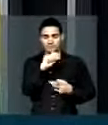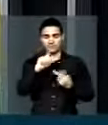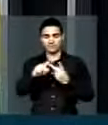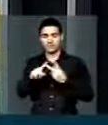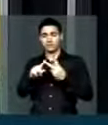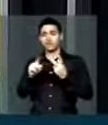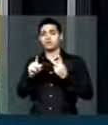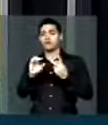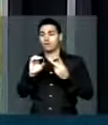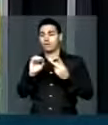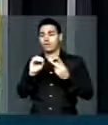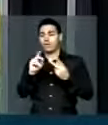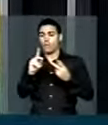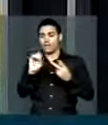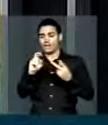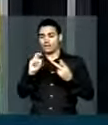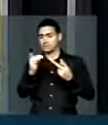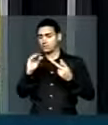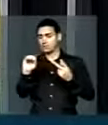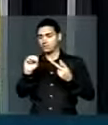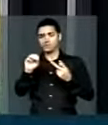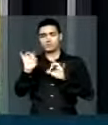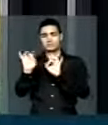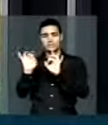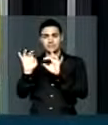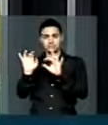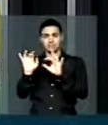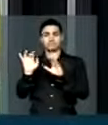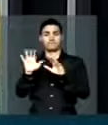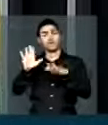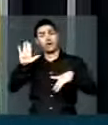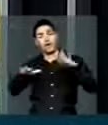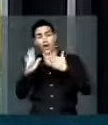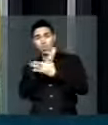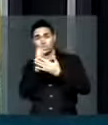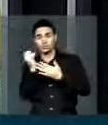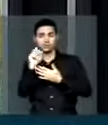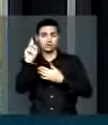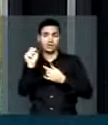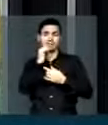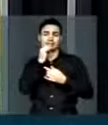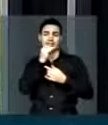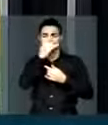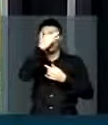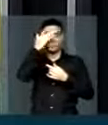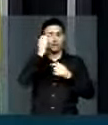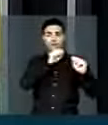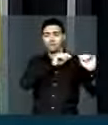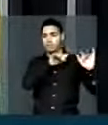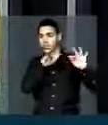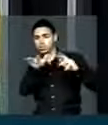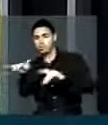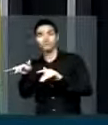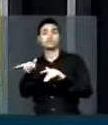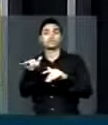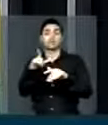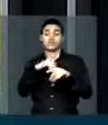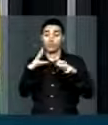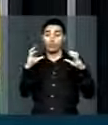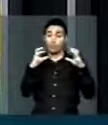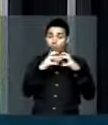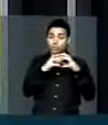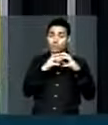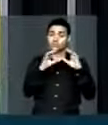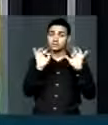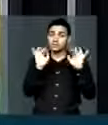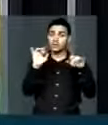das operações especiais. Em determinados dias, onde há multidões por toda a casa, equipes